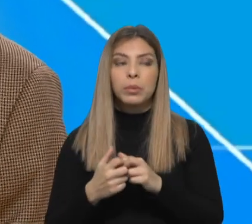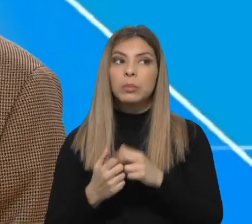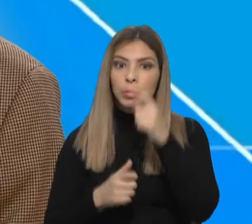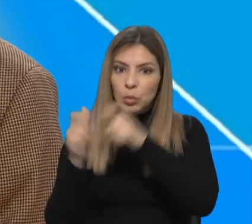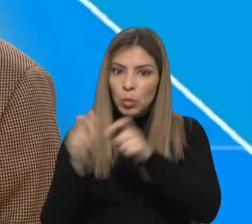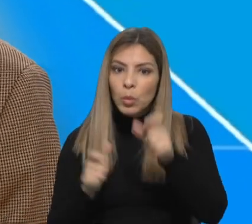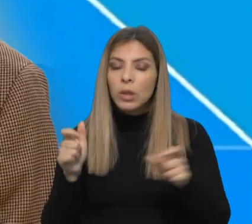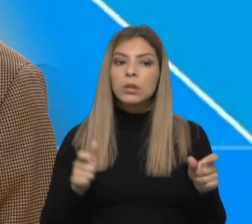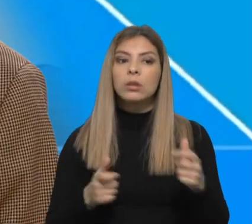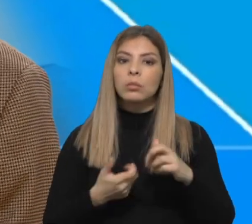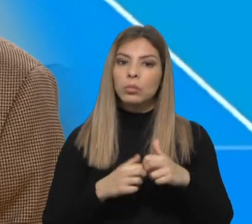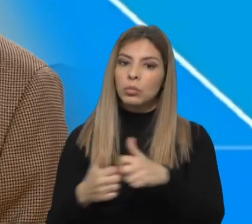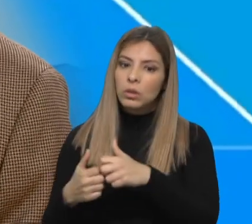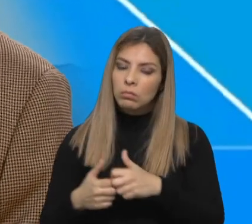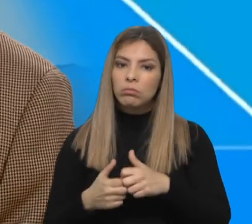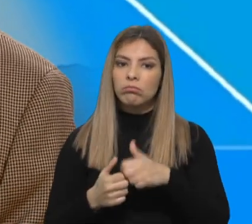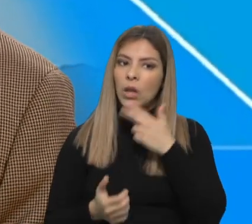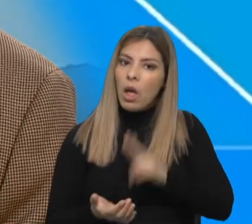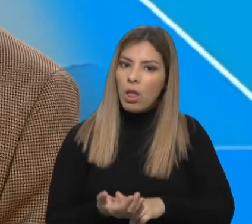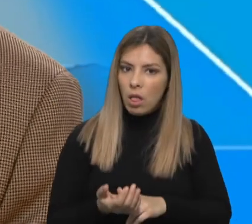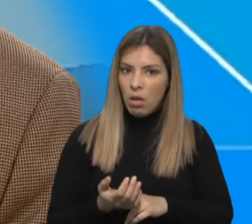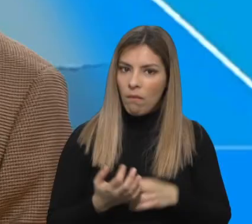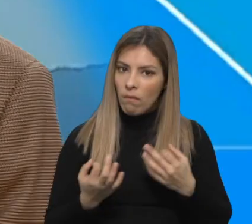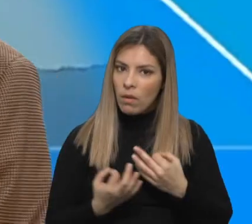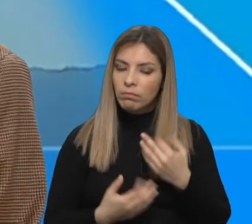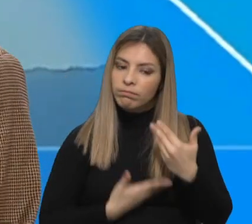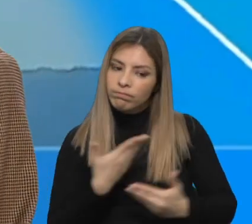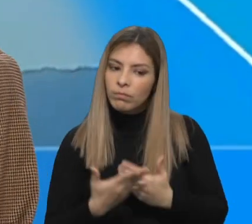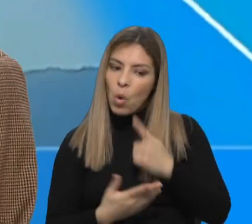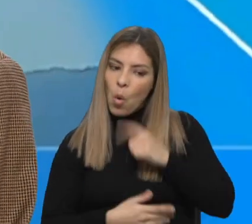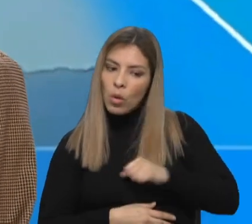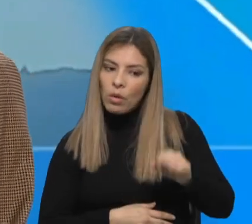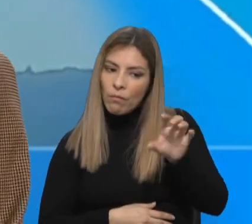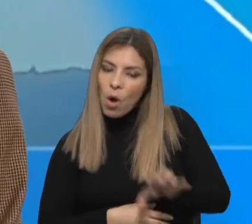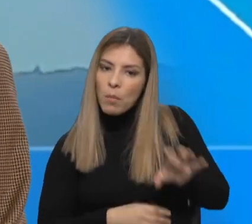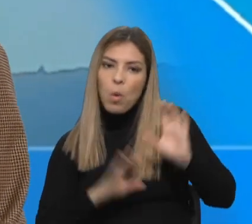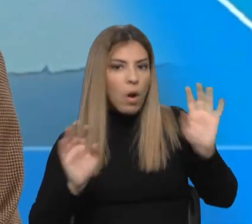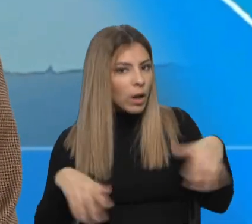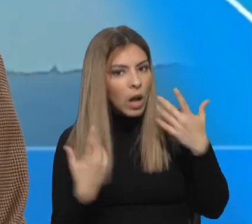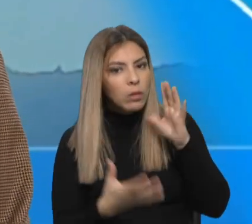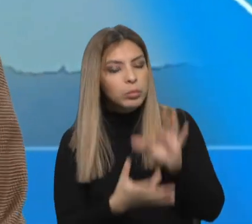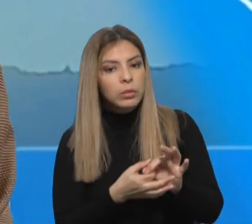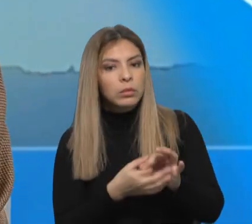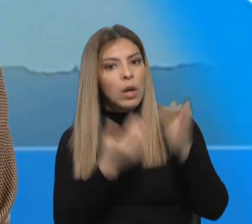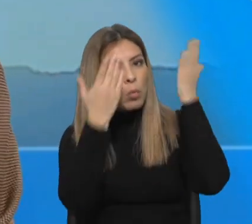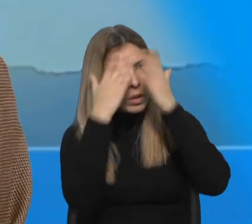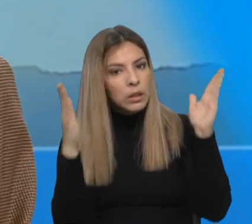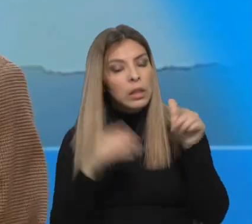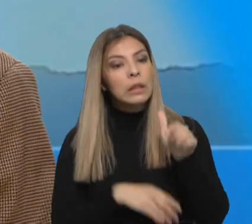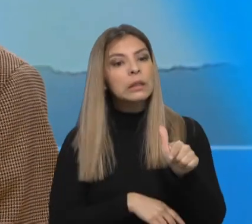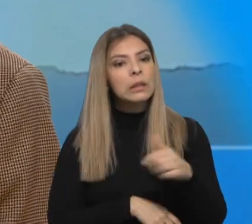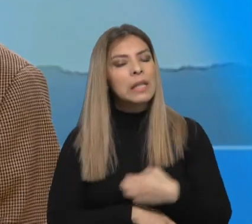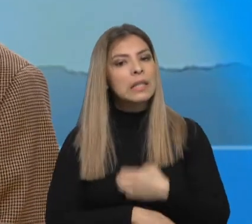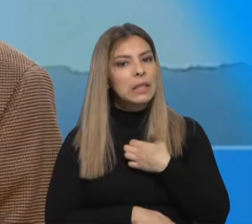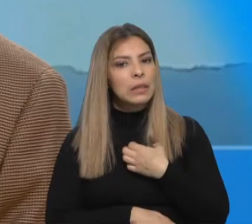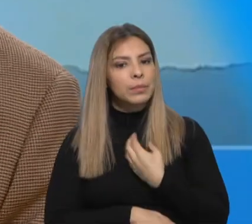será provavelmente o maior antídoto contra qualquer forma e contra qualquer inimigo das democracias. Porque os cidadãos confiam quanto mais nos